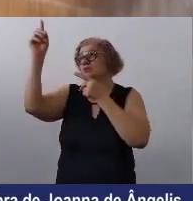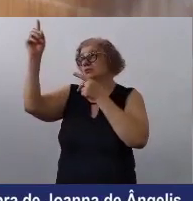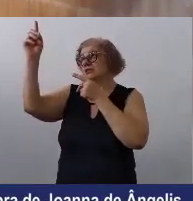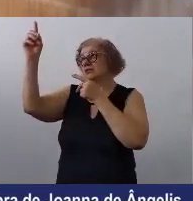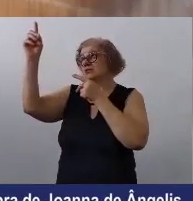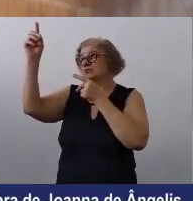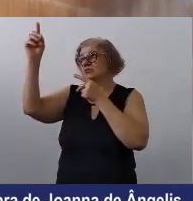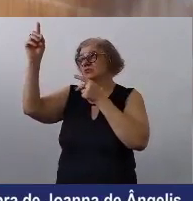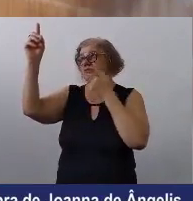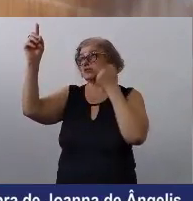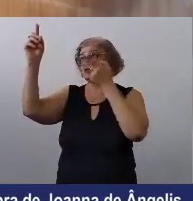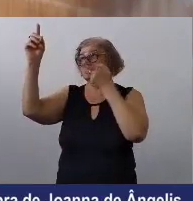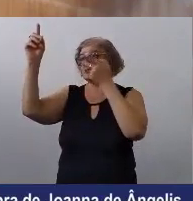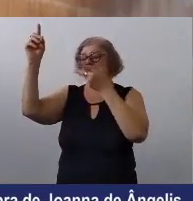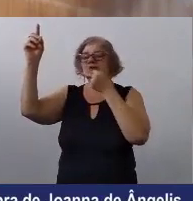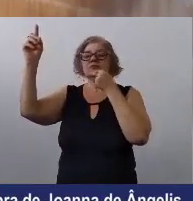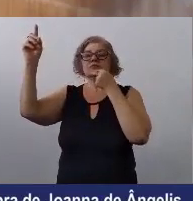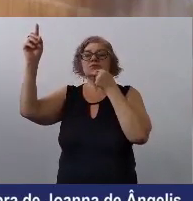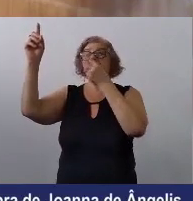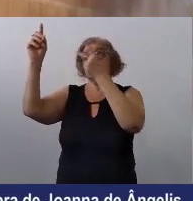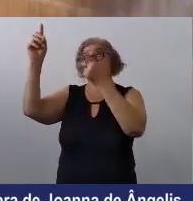dizendo a Deus assim: